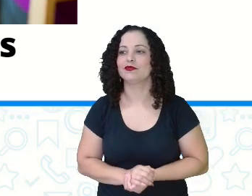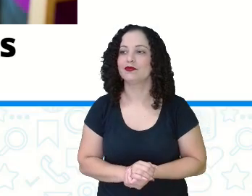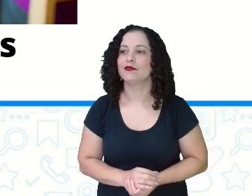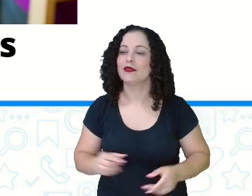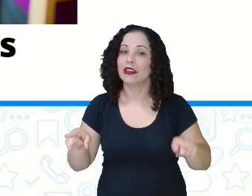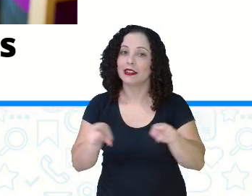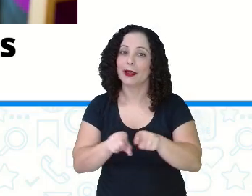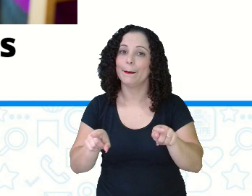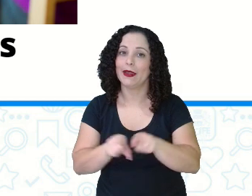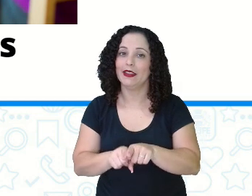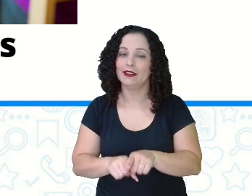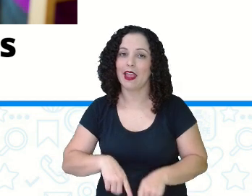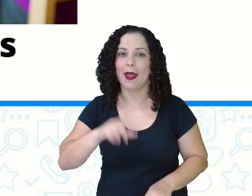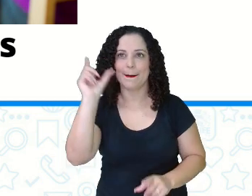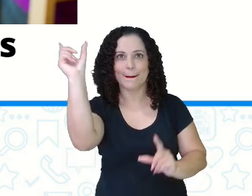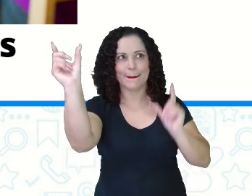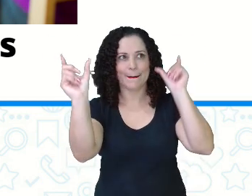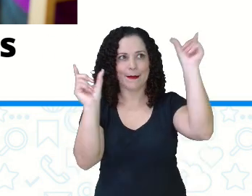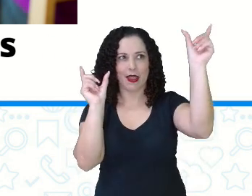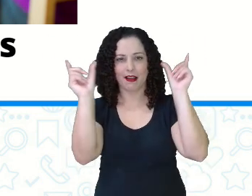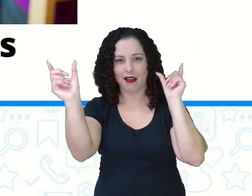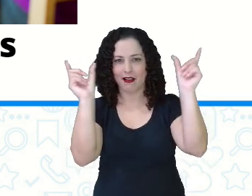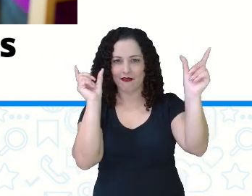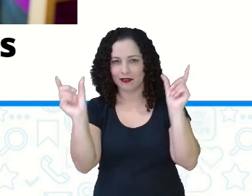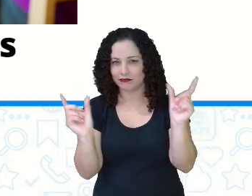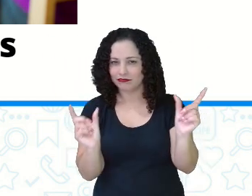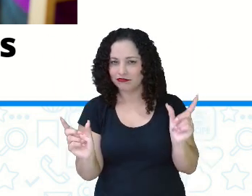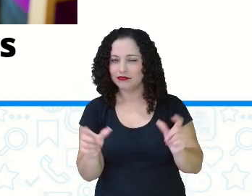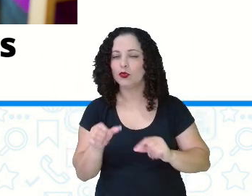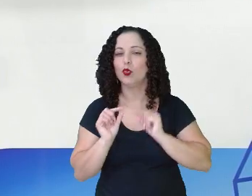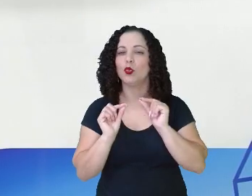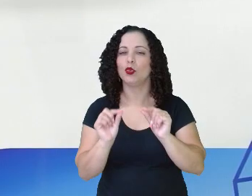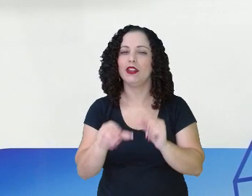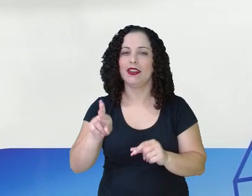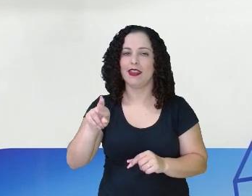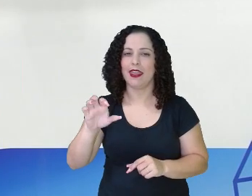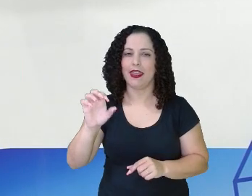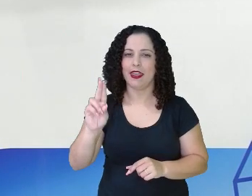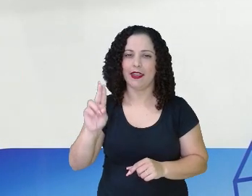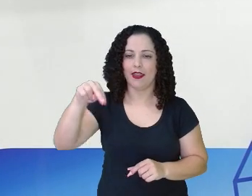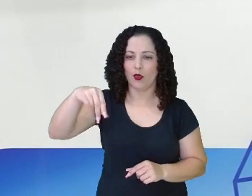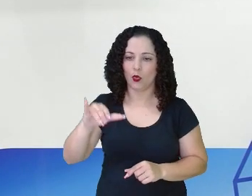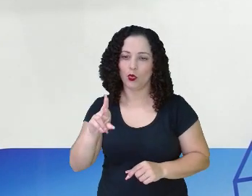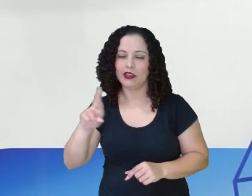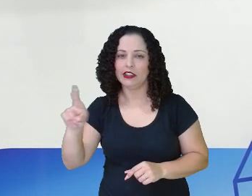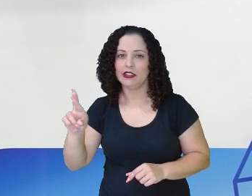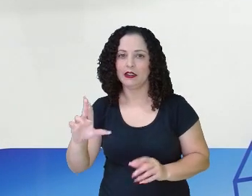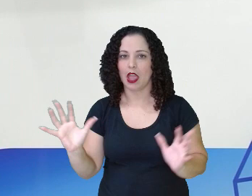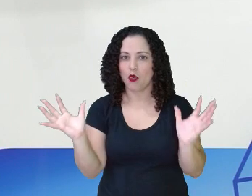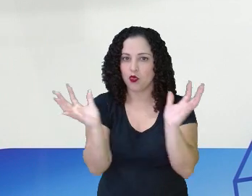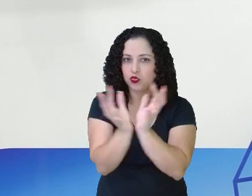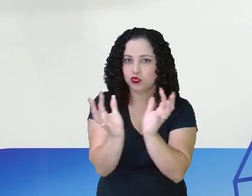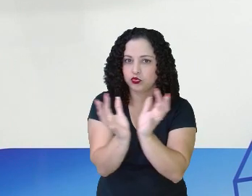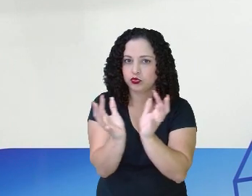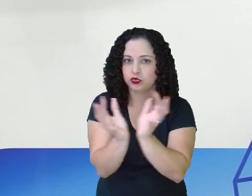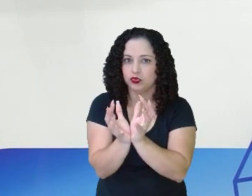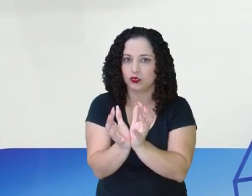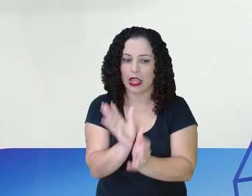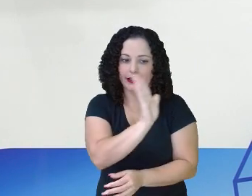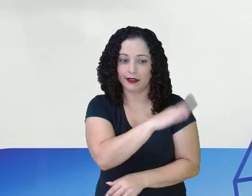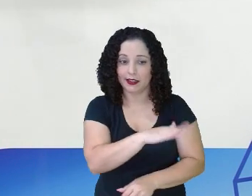Outra palavrinha-chave que a gente pode utilizar, reunir. No caso, eu estou reunindo